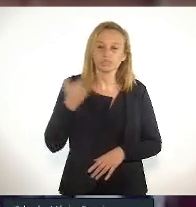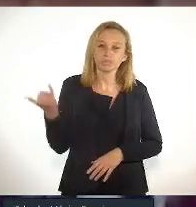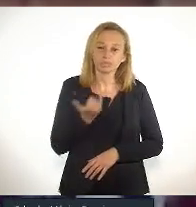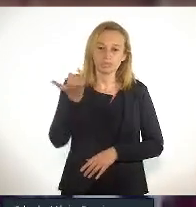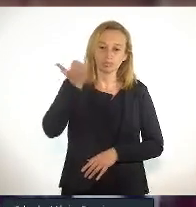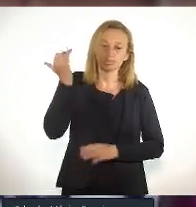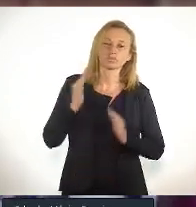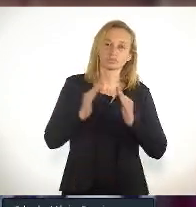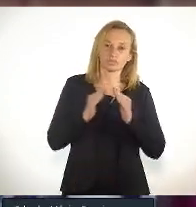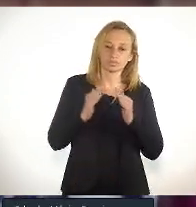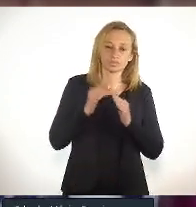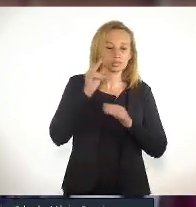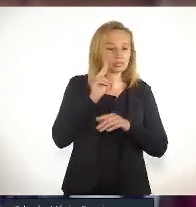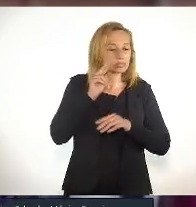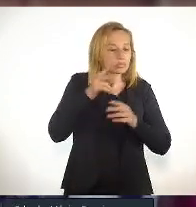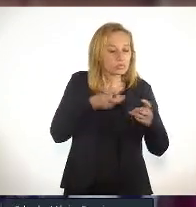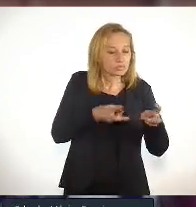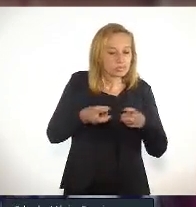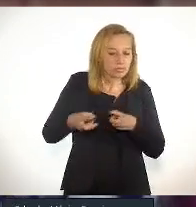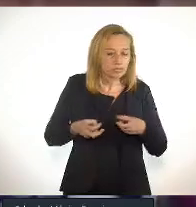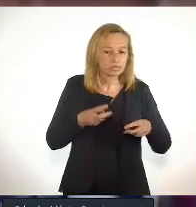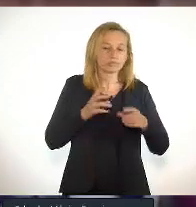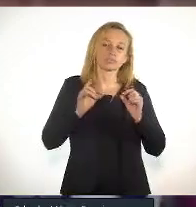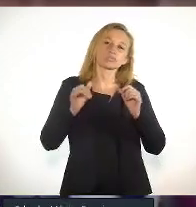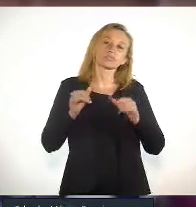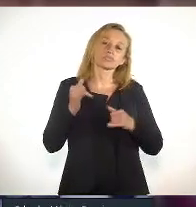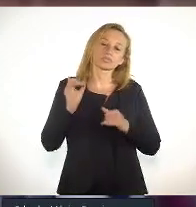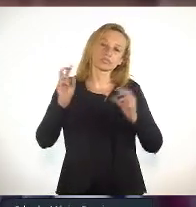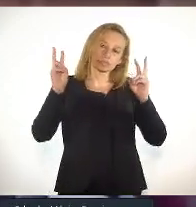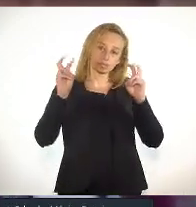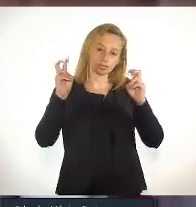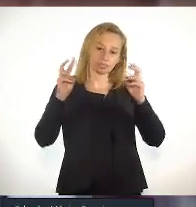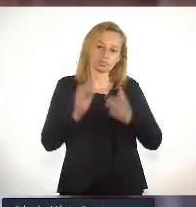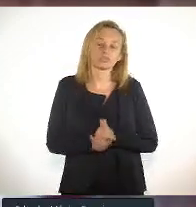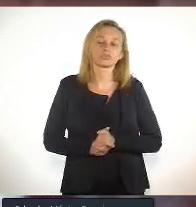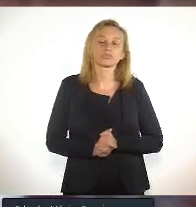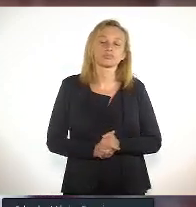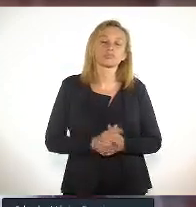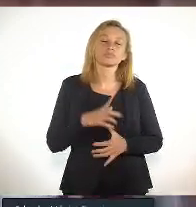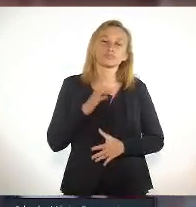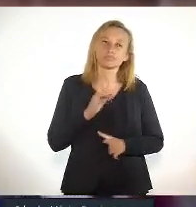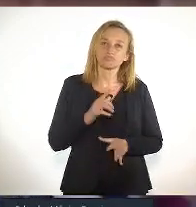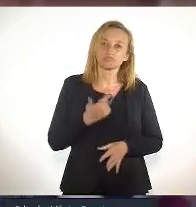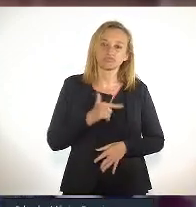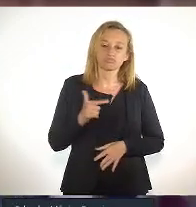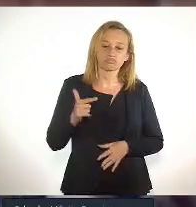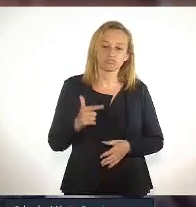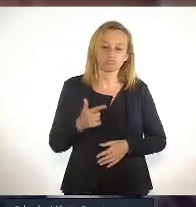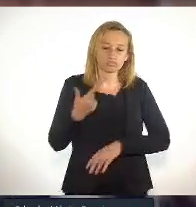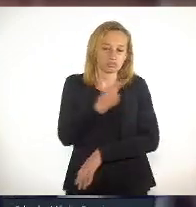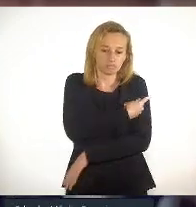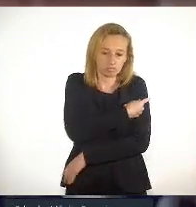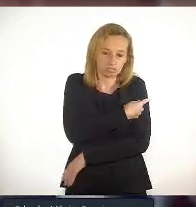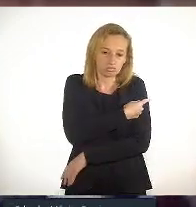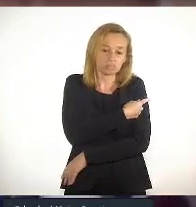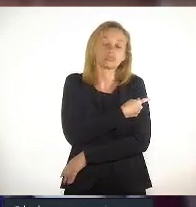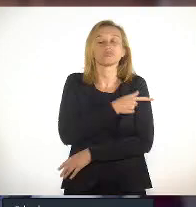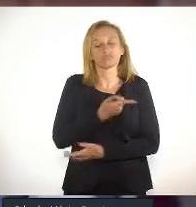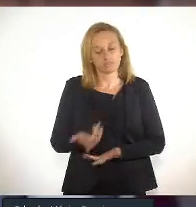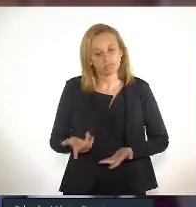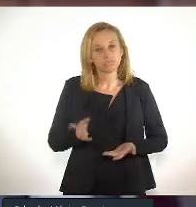sobre esse tema, que nós pensemos nos meses subsequentes. A gente ainda não tem a vacina, estamos em